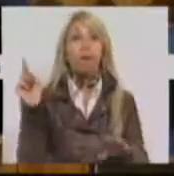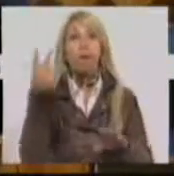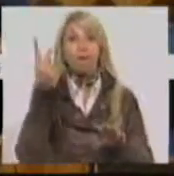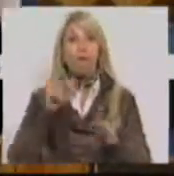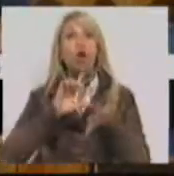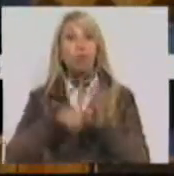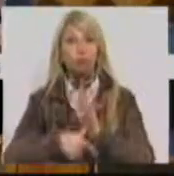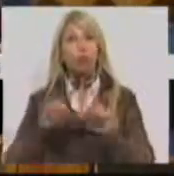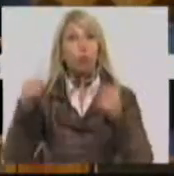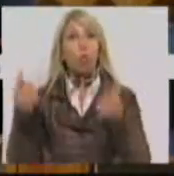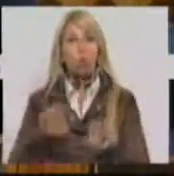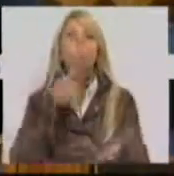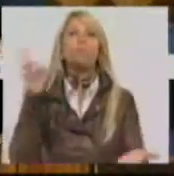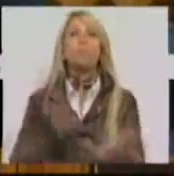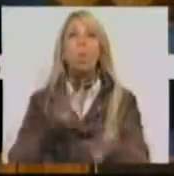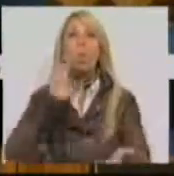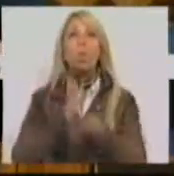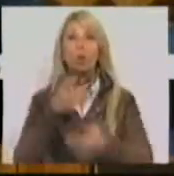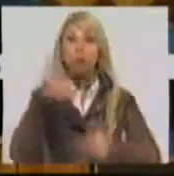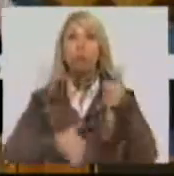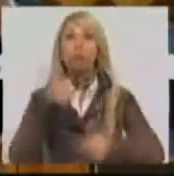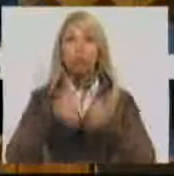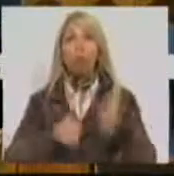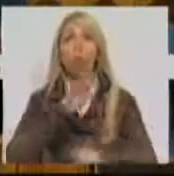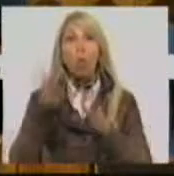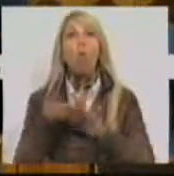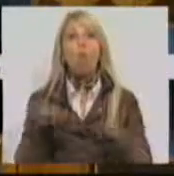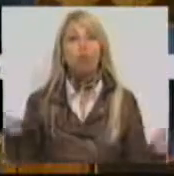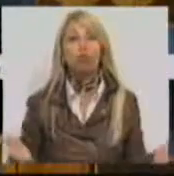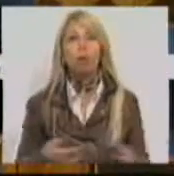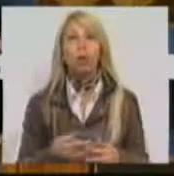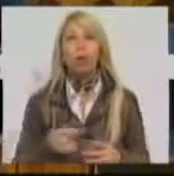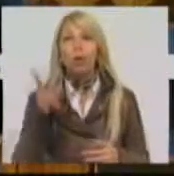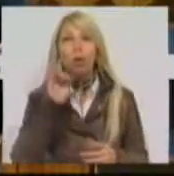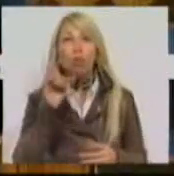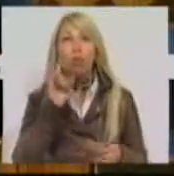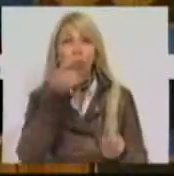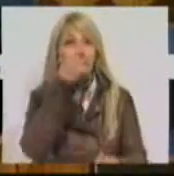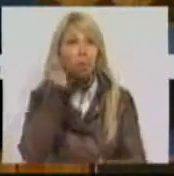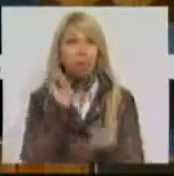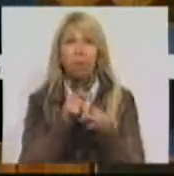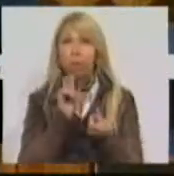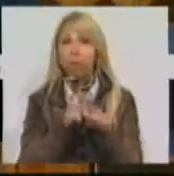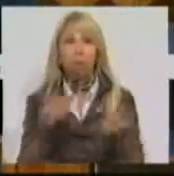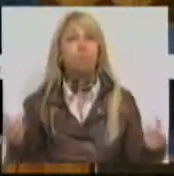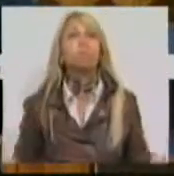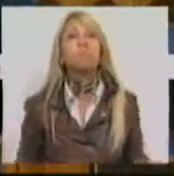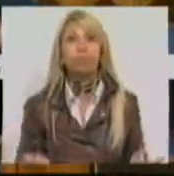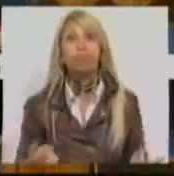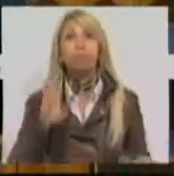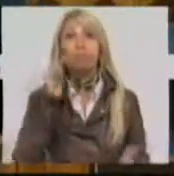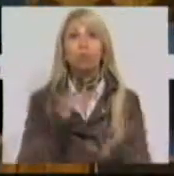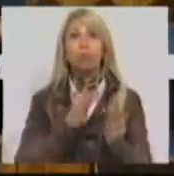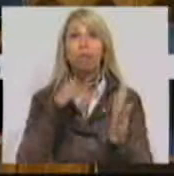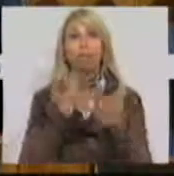a verdade é que os últimos concursos, os montantes são tão exíguos, são tão insuficientes, que os resultados põem em causa,